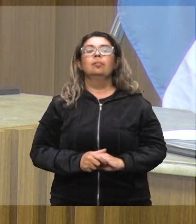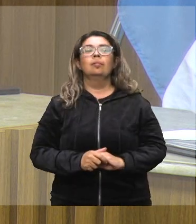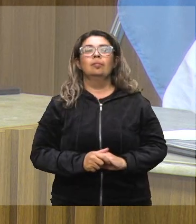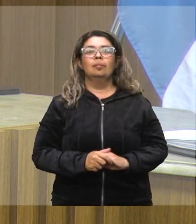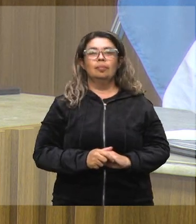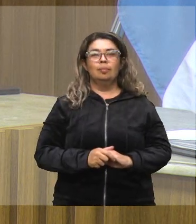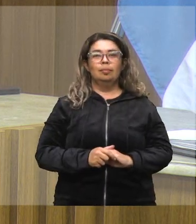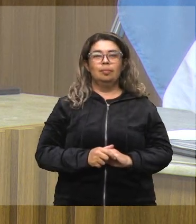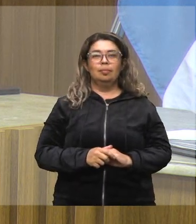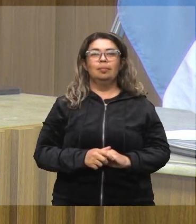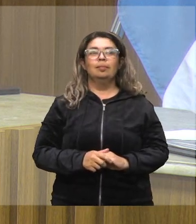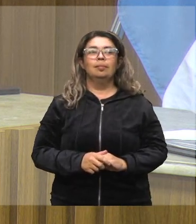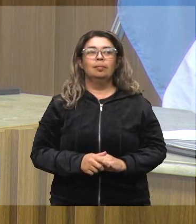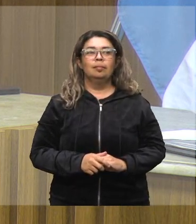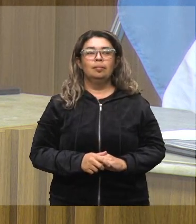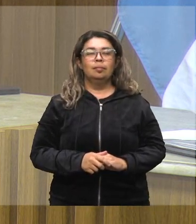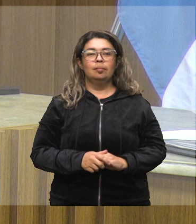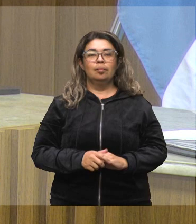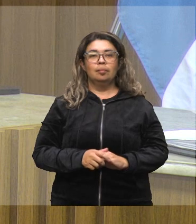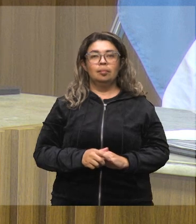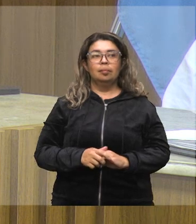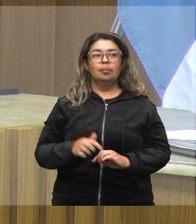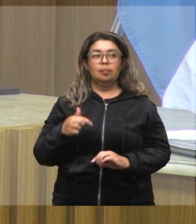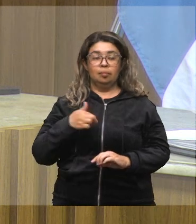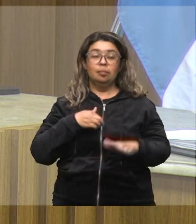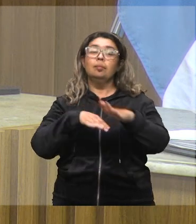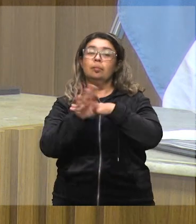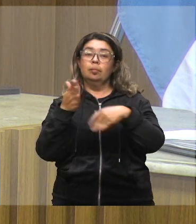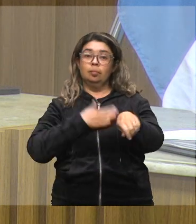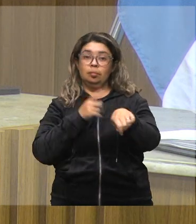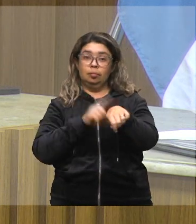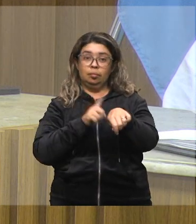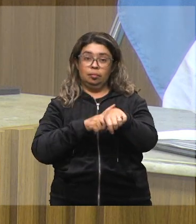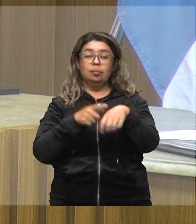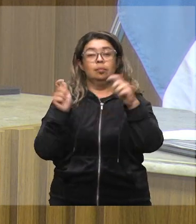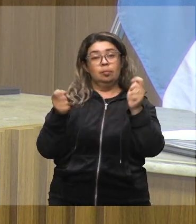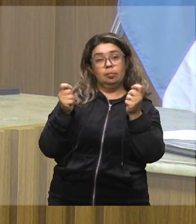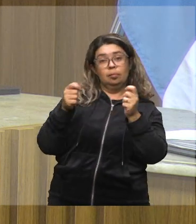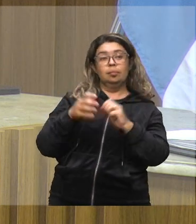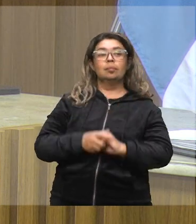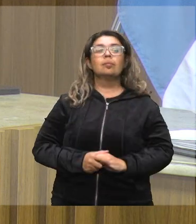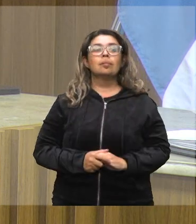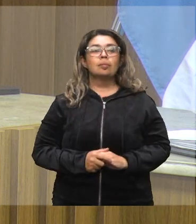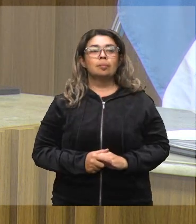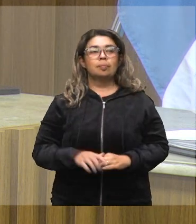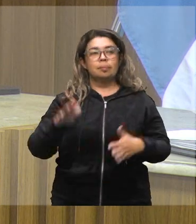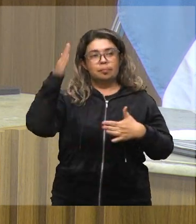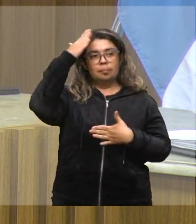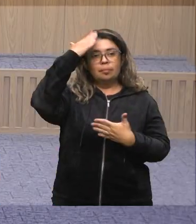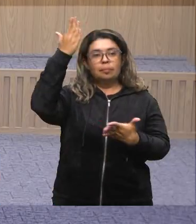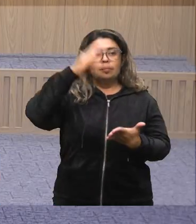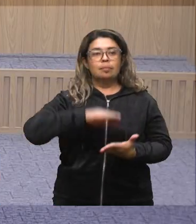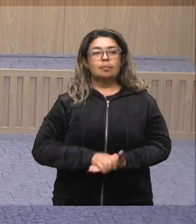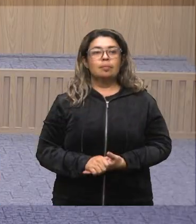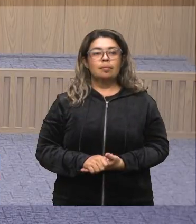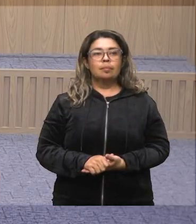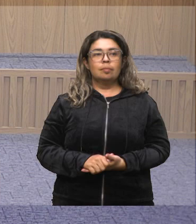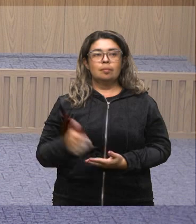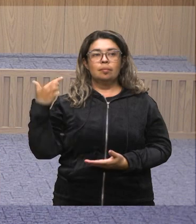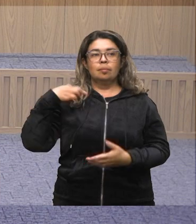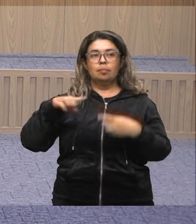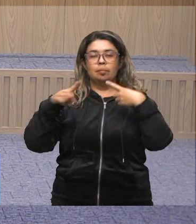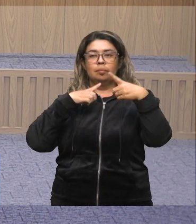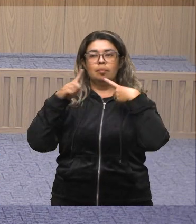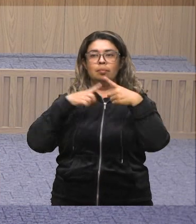da eficiência também. Enfim, eu reservo meu tempo para maiores colocações, presidente. Muito obrigado. Continua